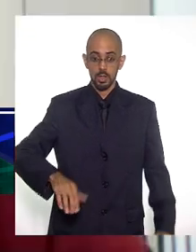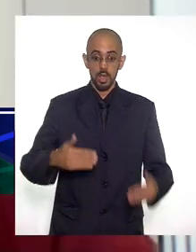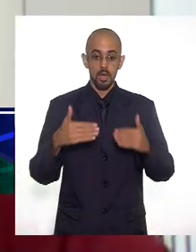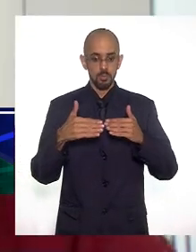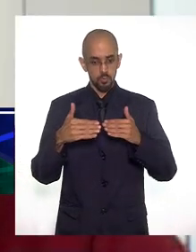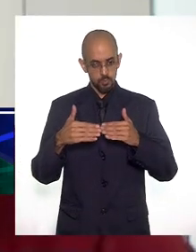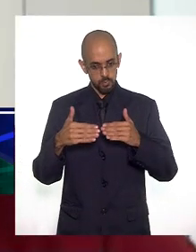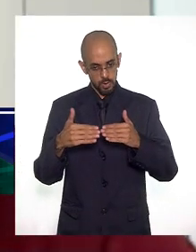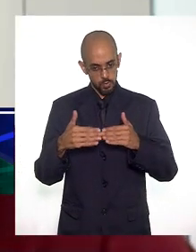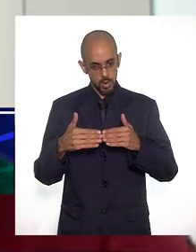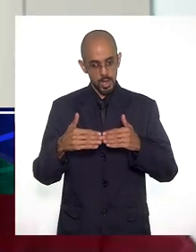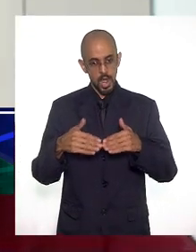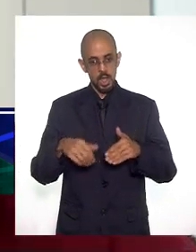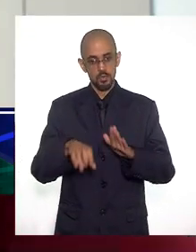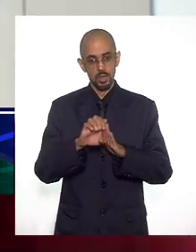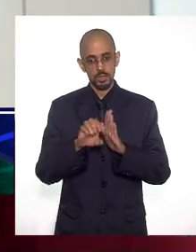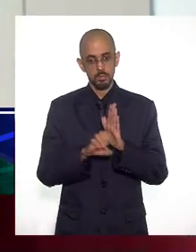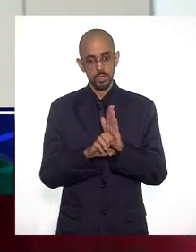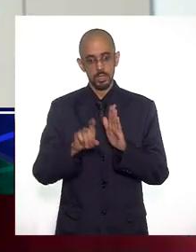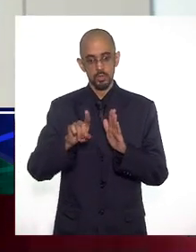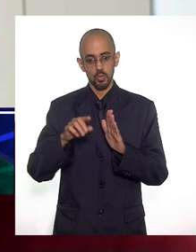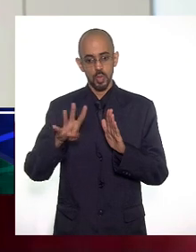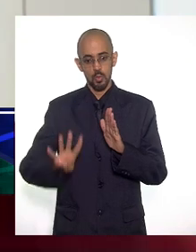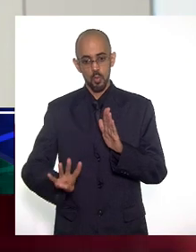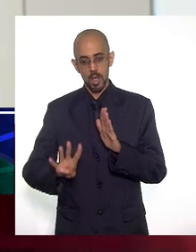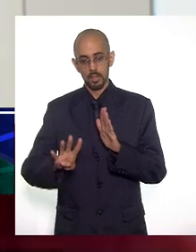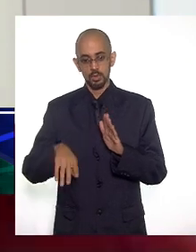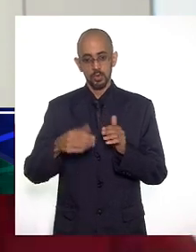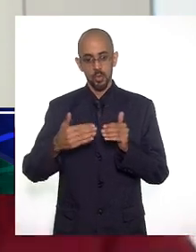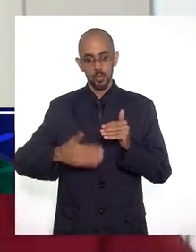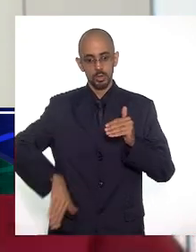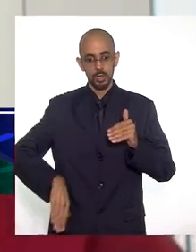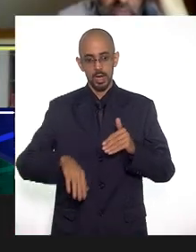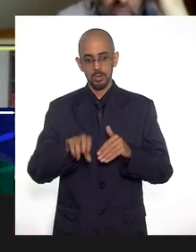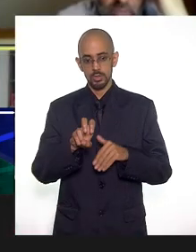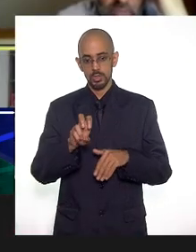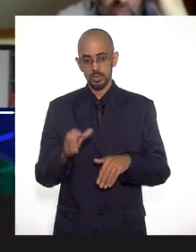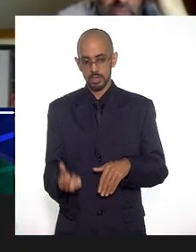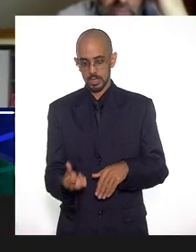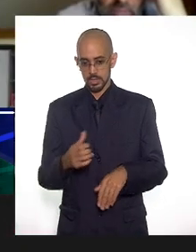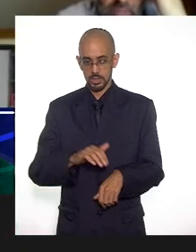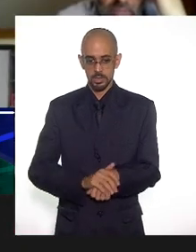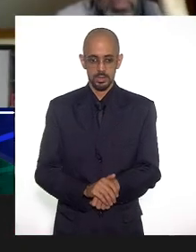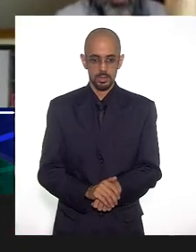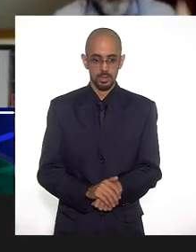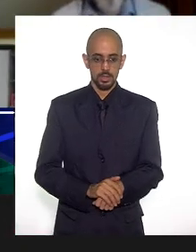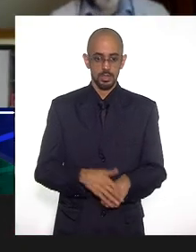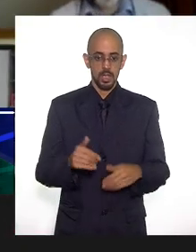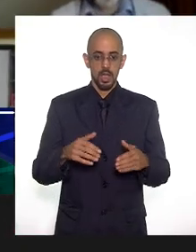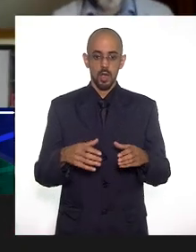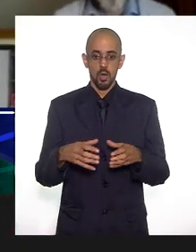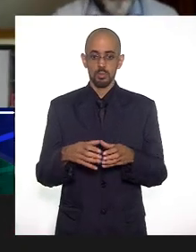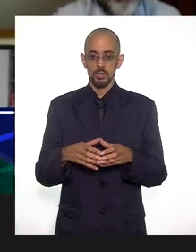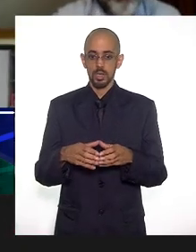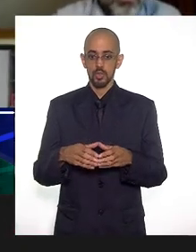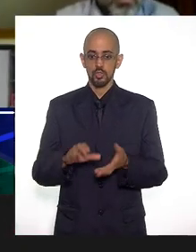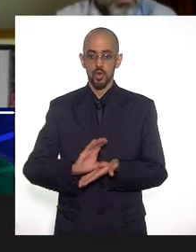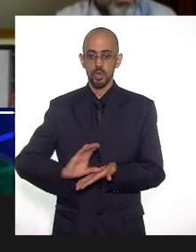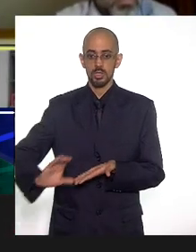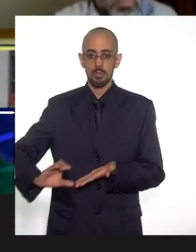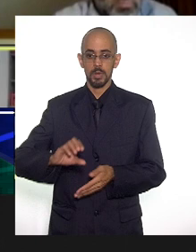é favorável às emendas 1 a 4, contrário às emendas 5 e 6. Pela Comissão de Orçamento, deputado Márcio Canella.